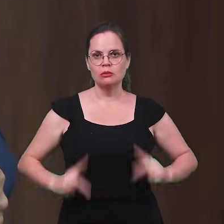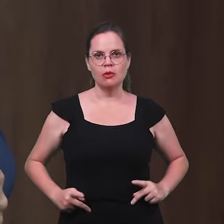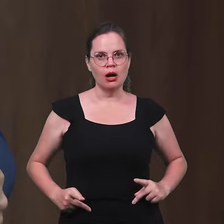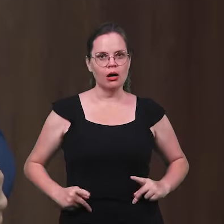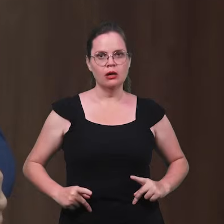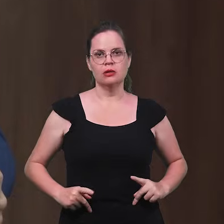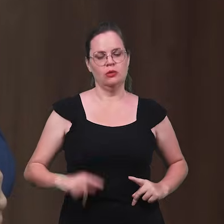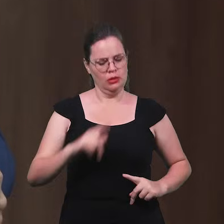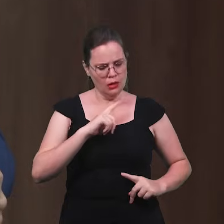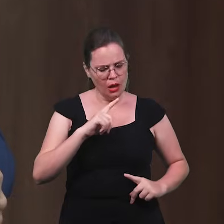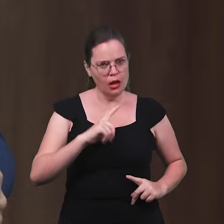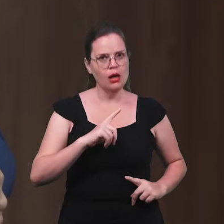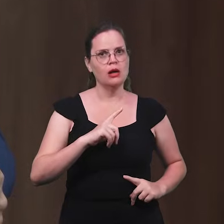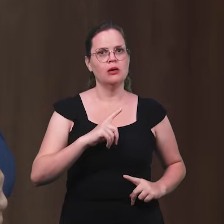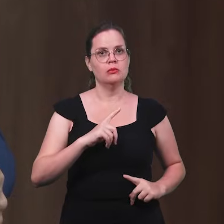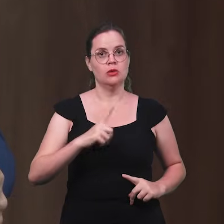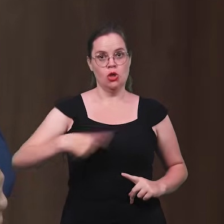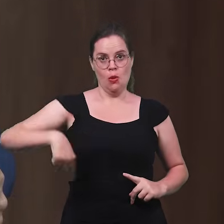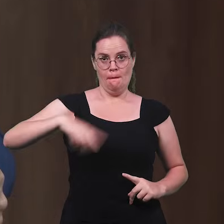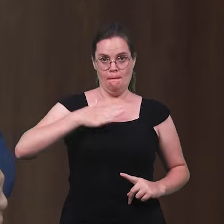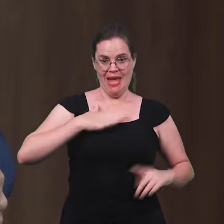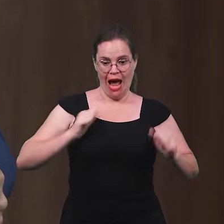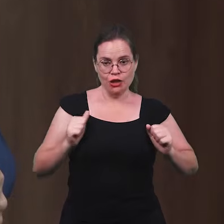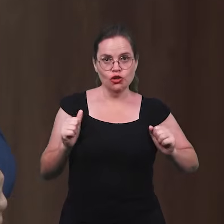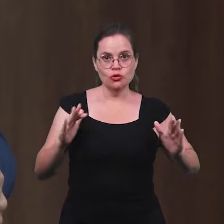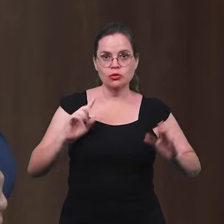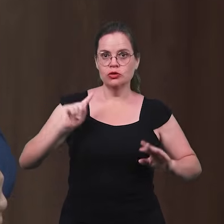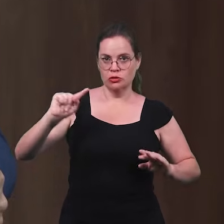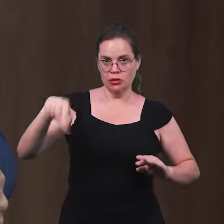Nós respondemos pelos nossos atos.